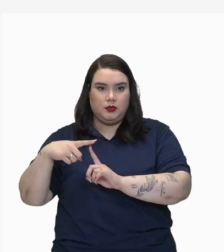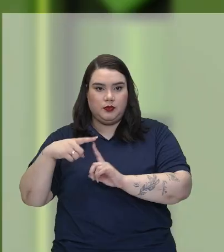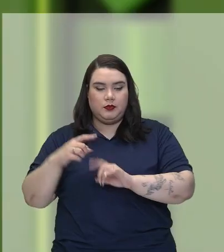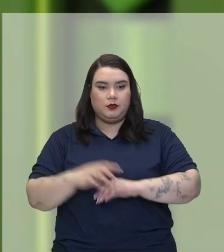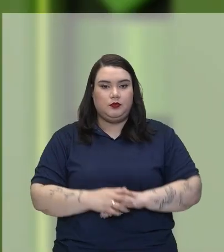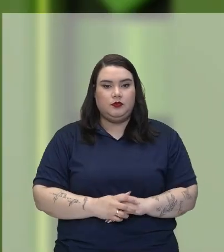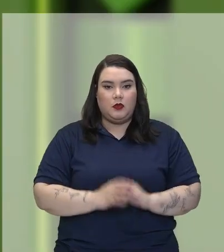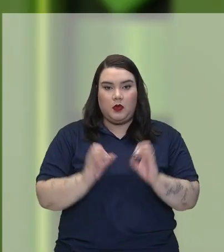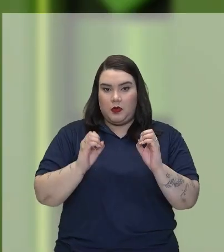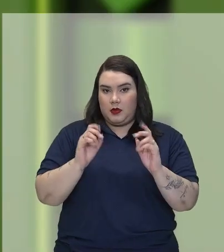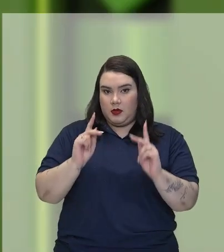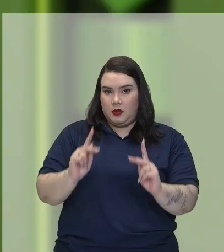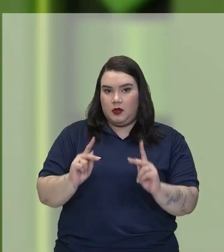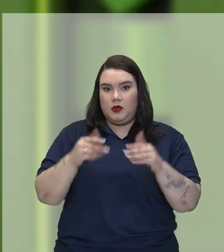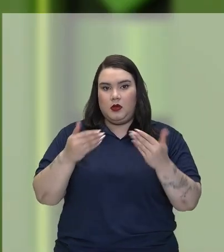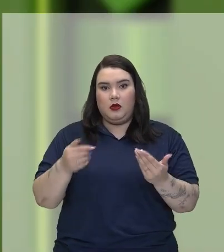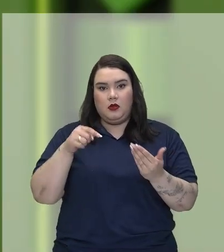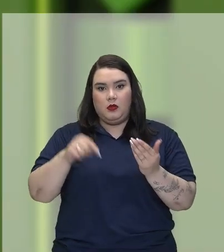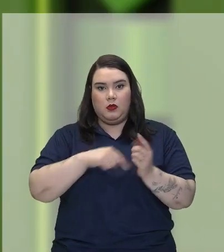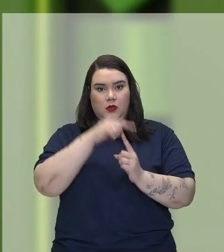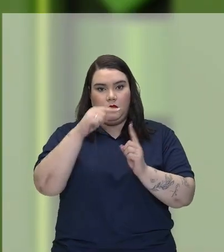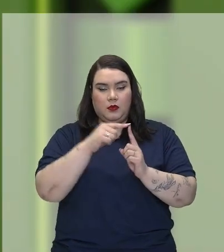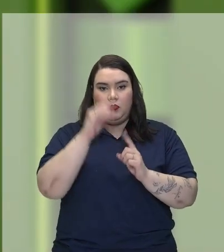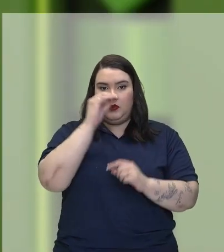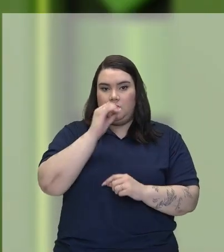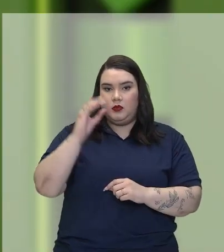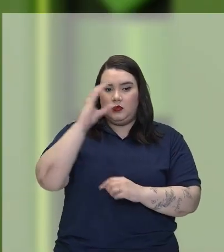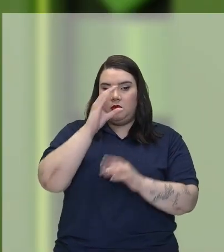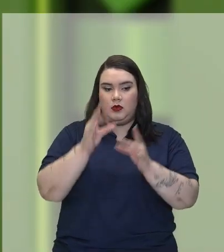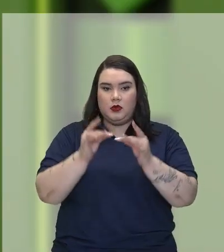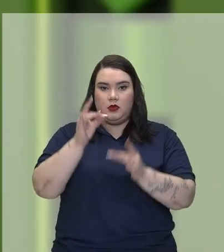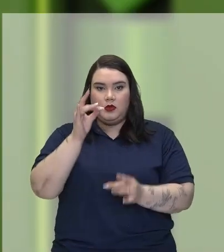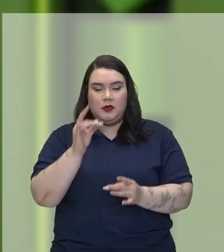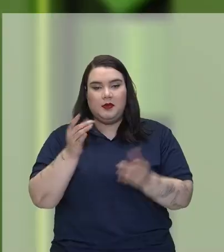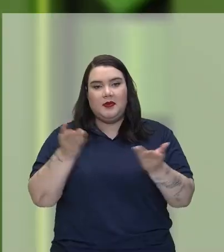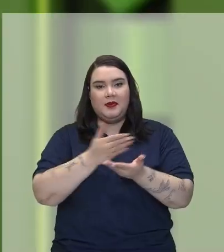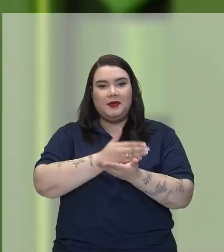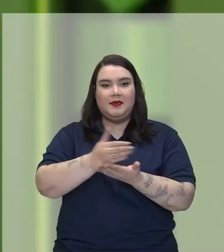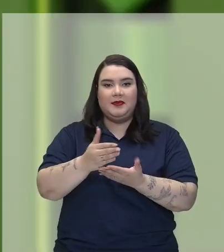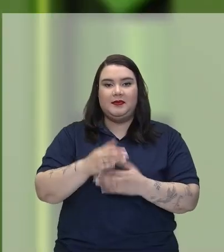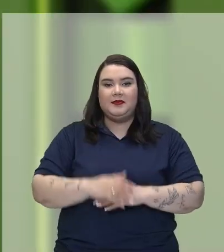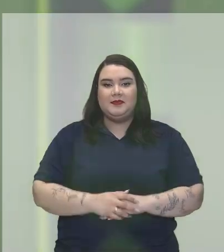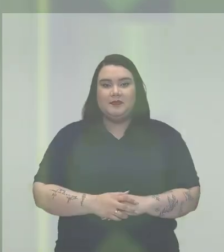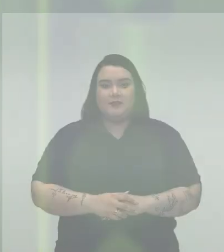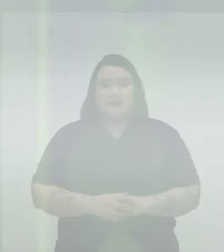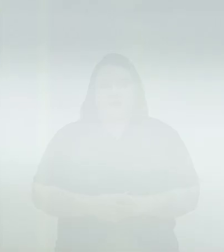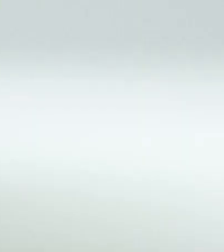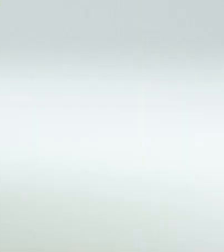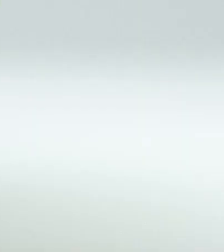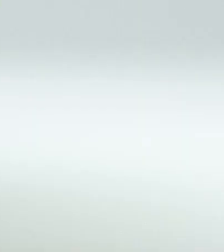espécies. Tá? Então, esse é o objeto de conhecimento e detalhamento da aula 8. Vamos dar início.